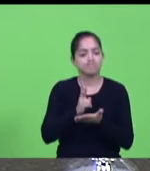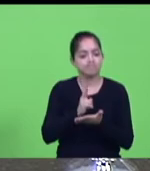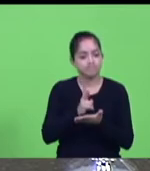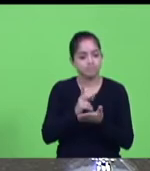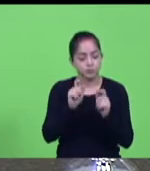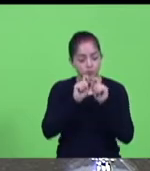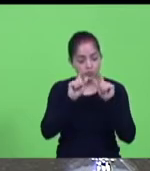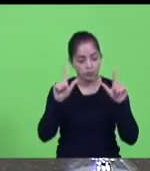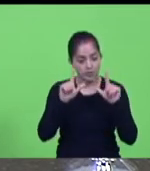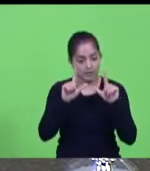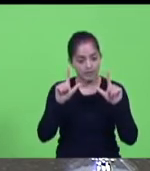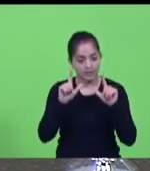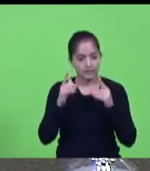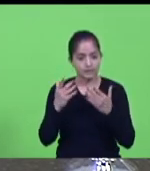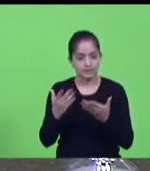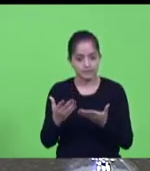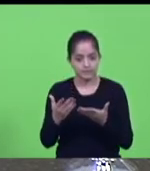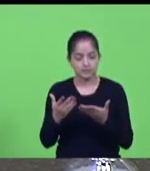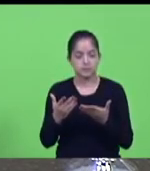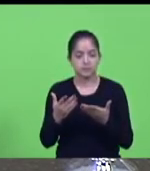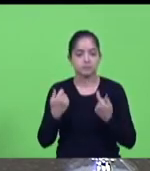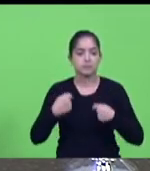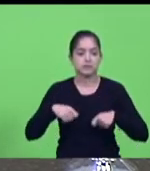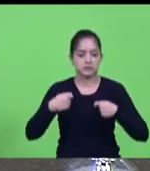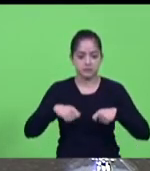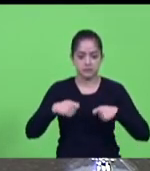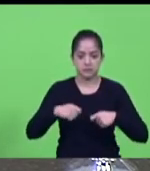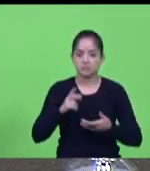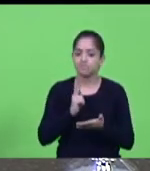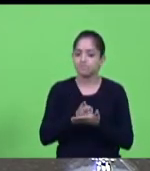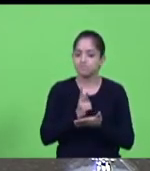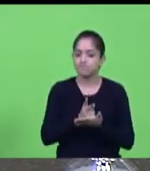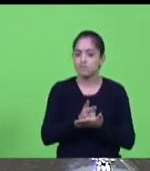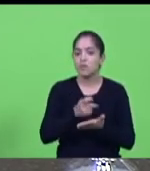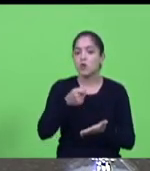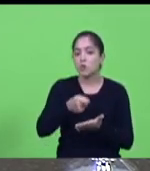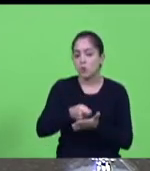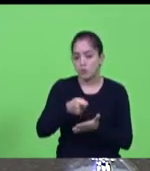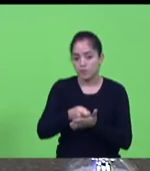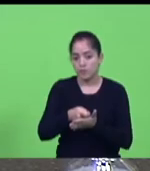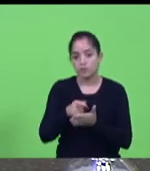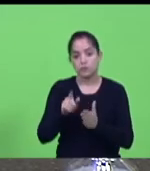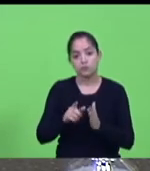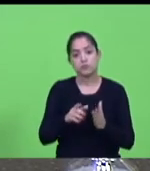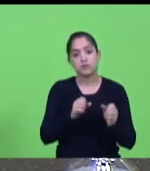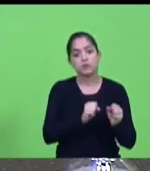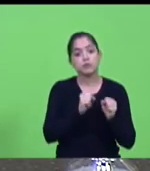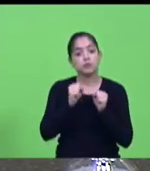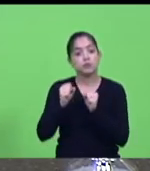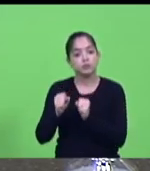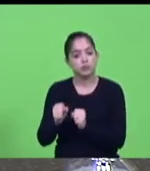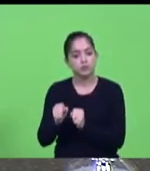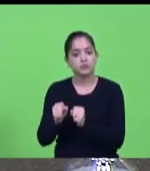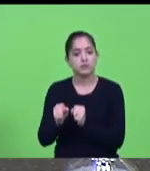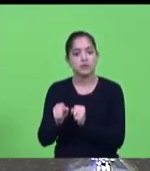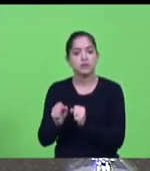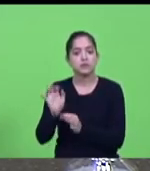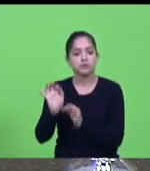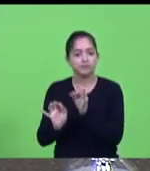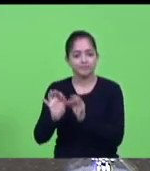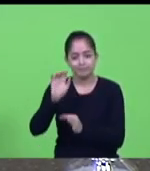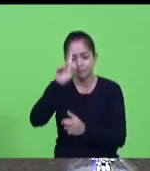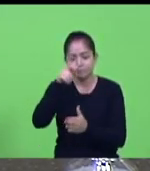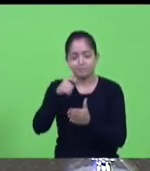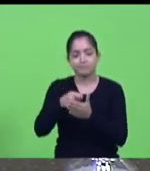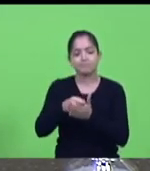vigilantes, atentos e cobrando que o Judiciário não tome suas